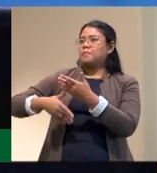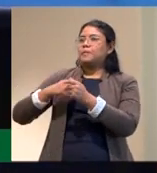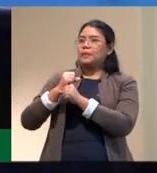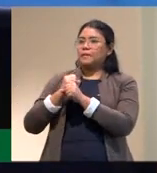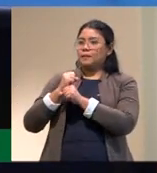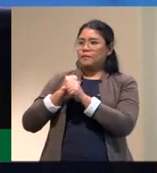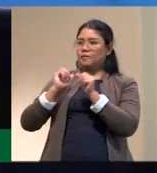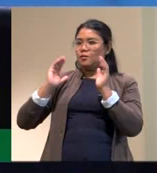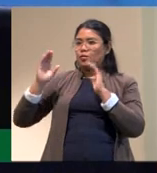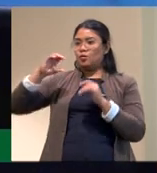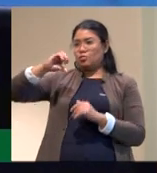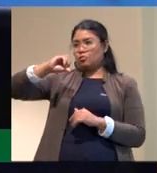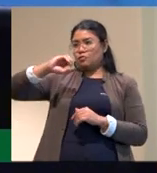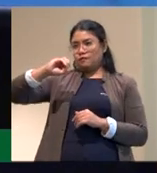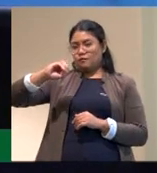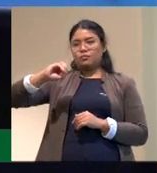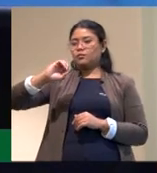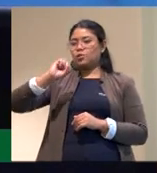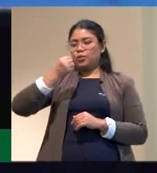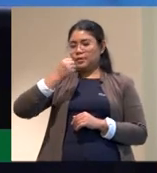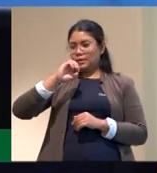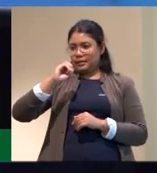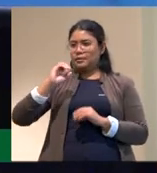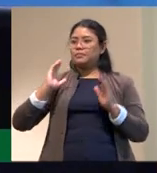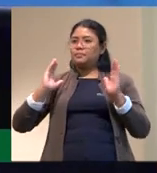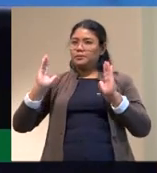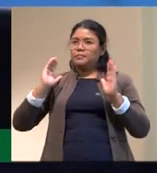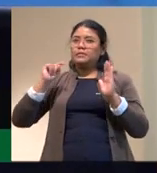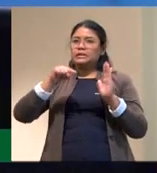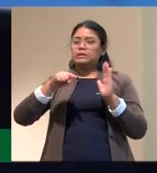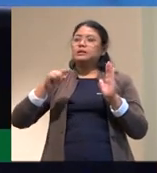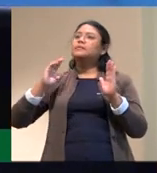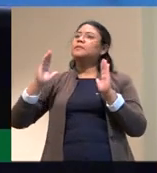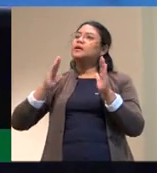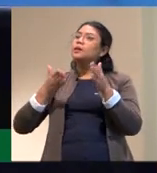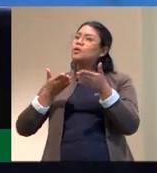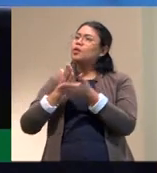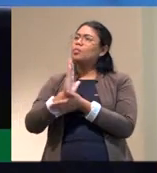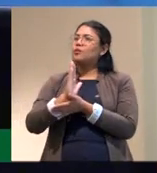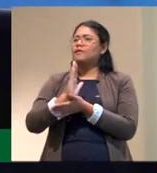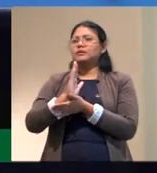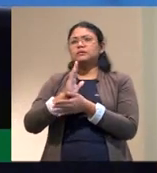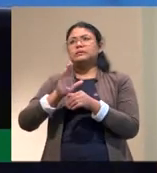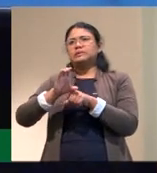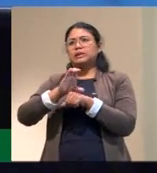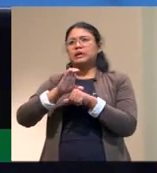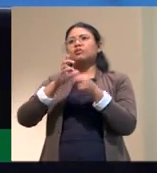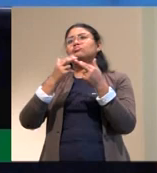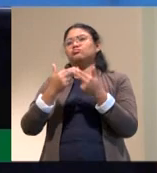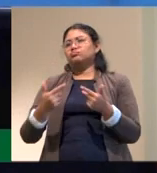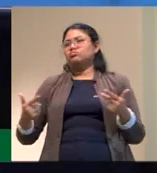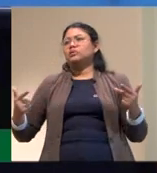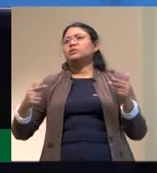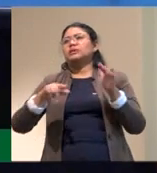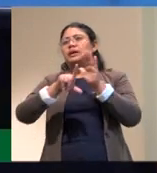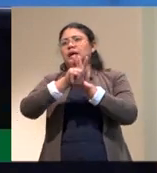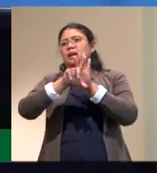80, era momento de aprovação da Constituinte, pré-aprovação da